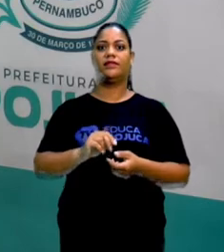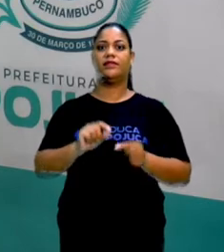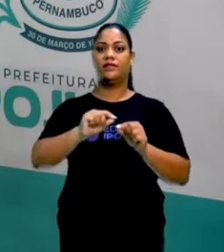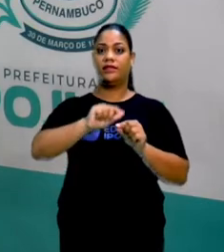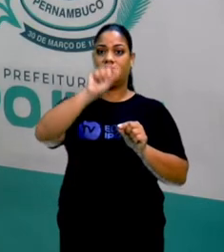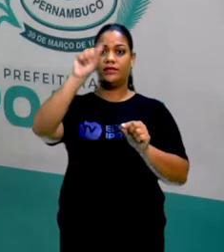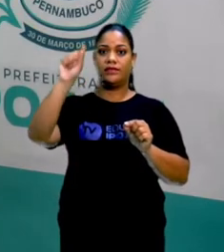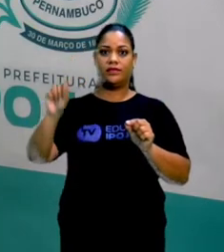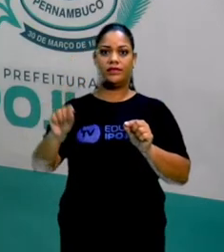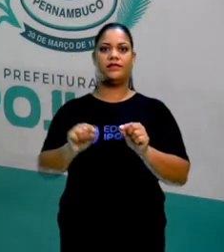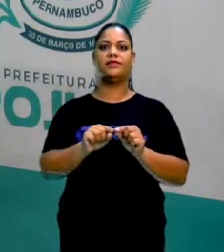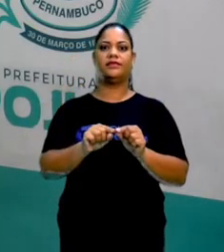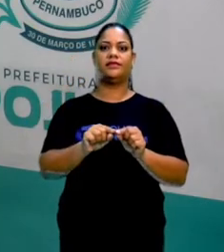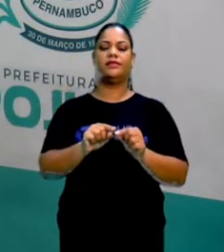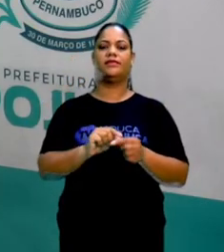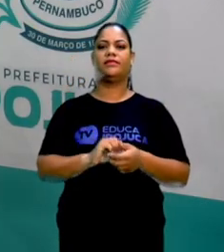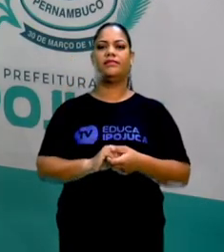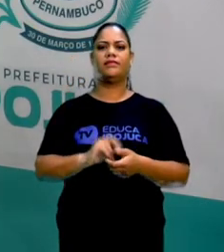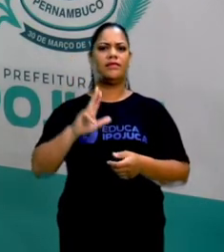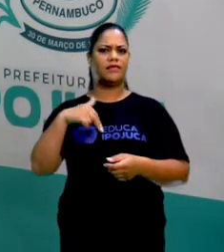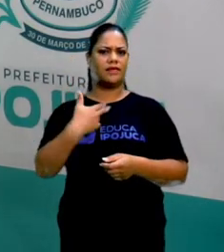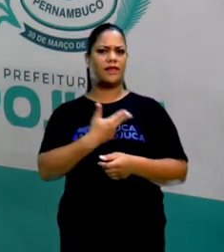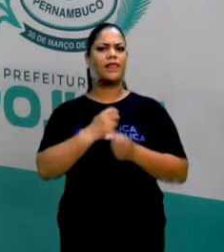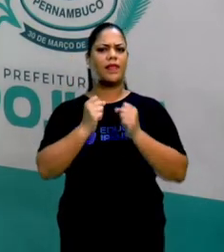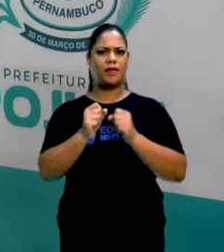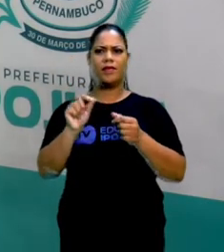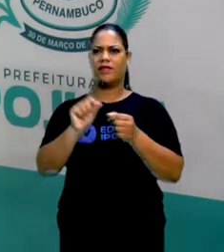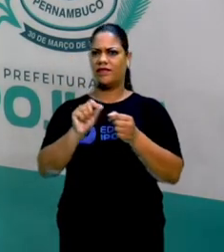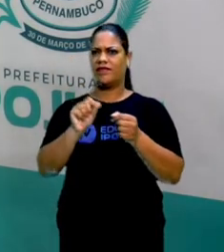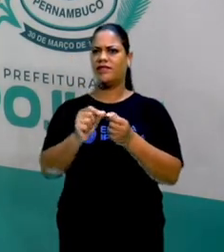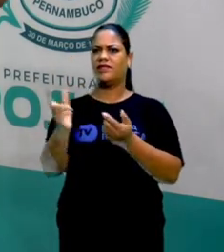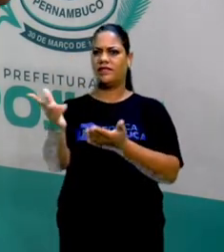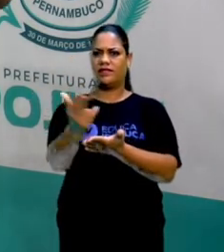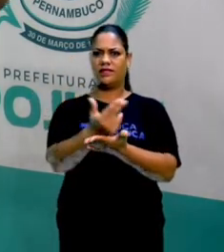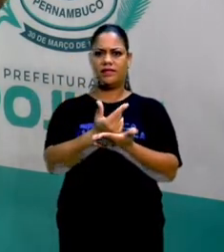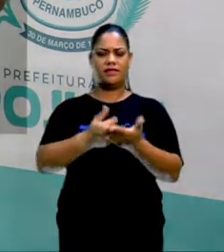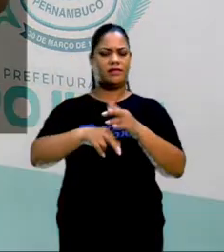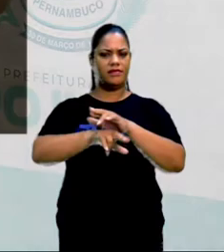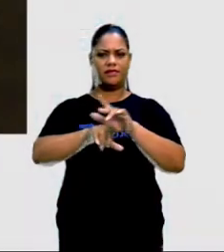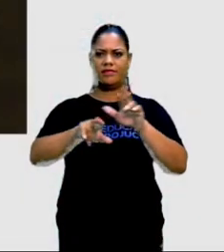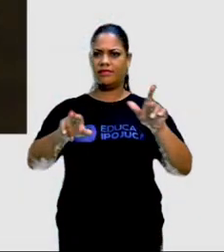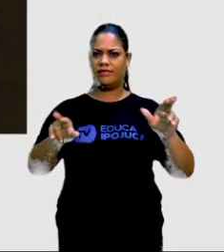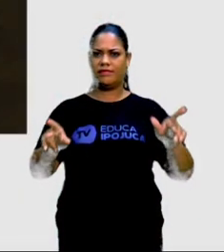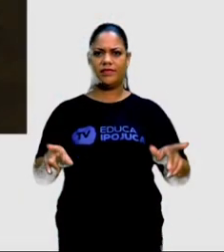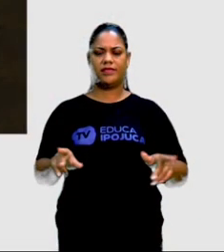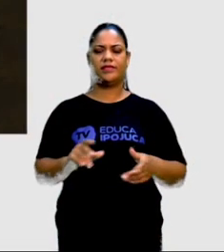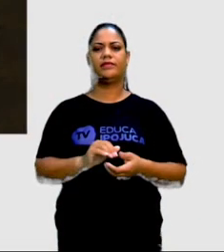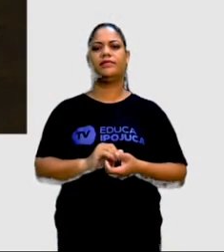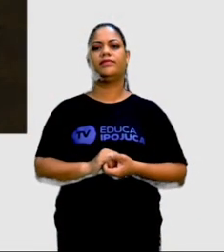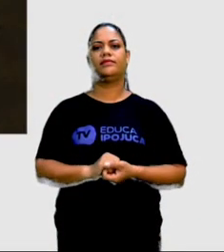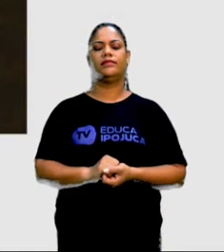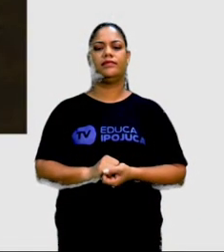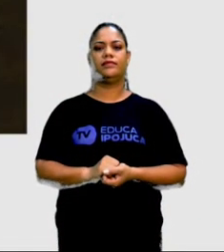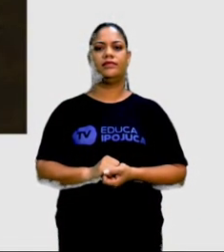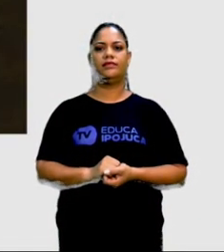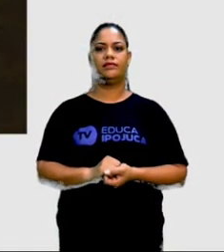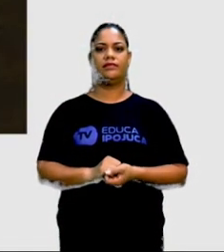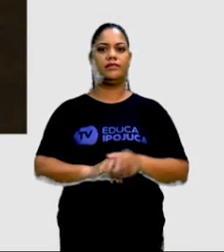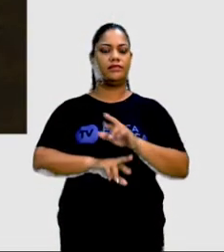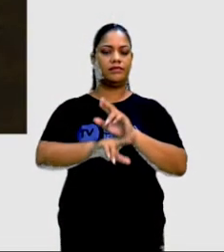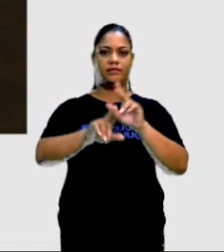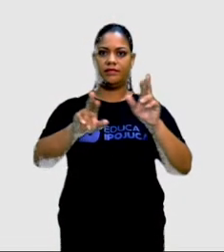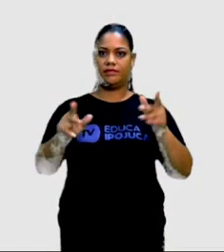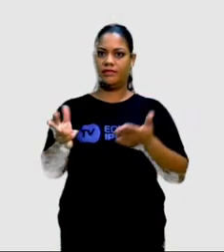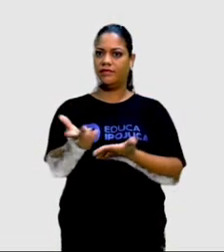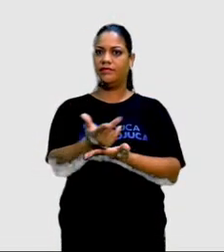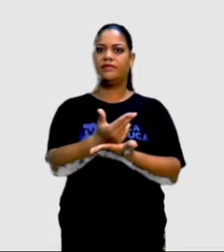do círculo, da circunferência, e a gente pode fazer vários tipos de desenhos, como a gente vê aqui, ó. A gente vê vários